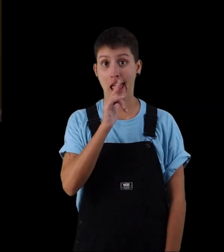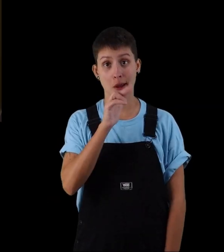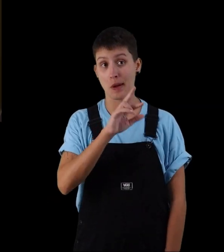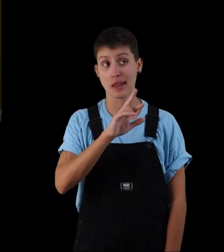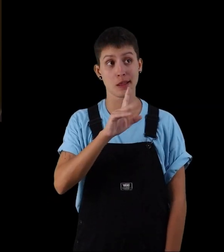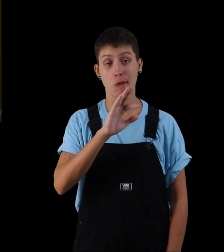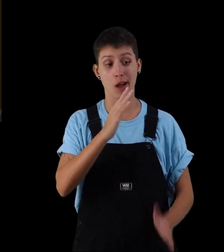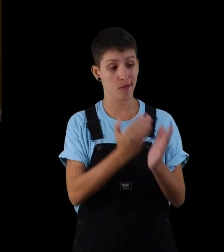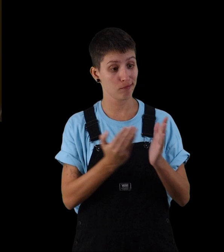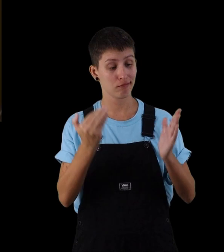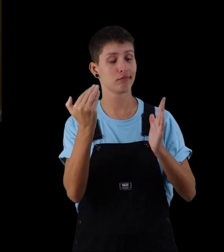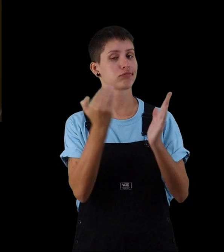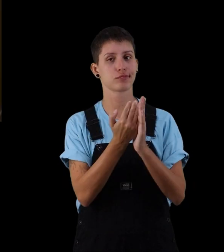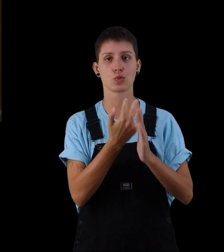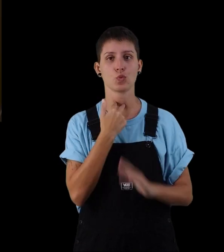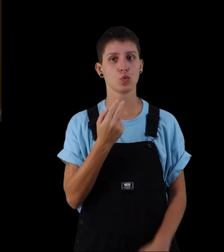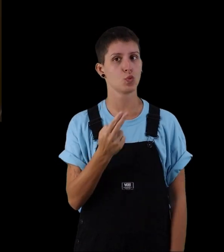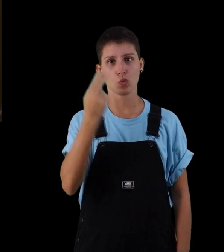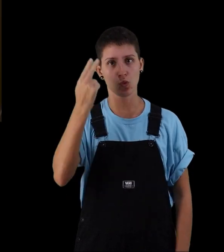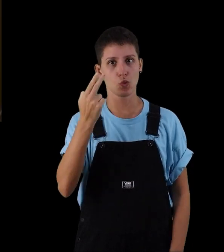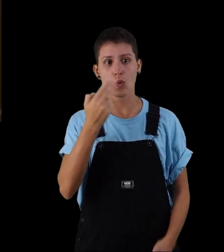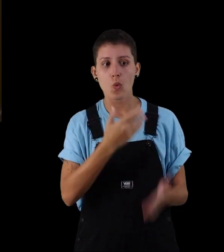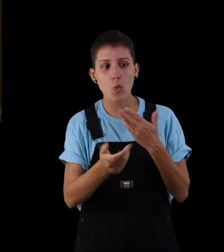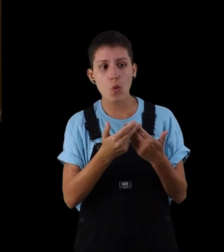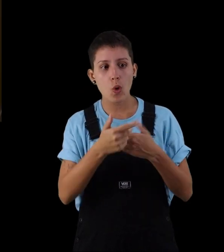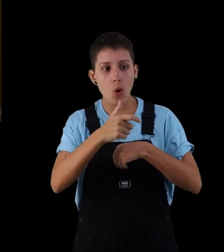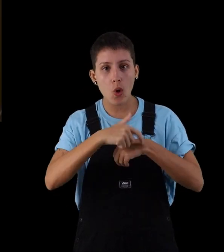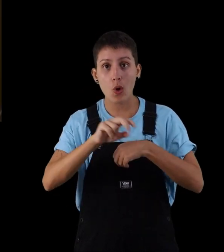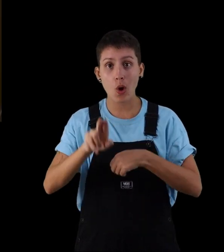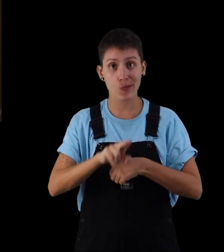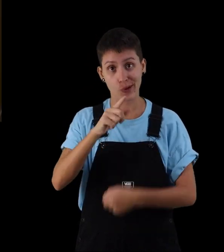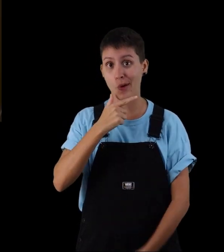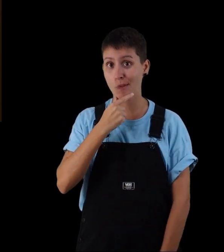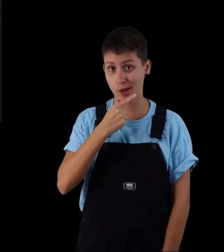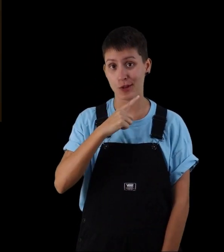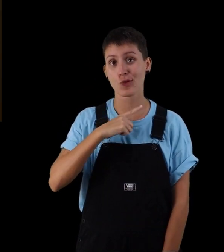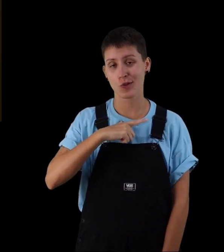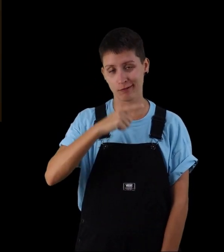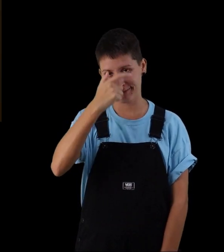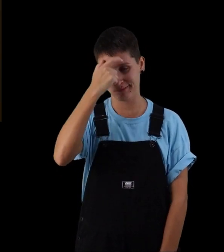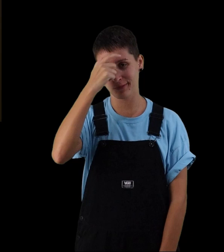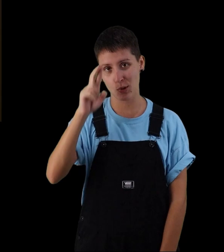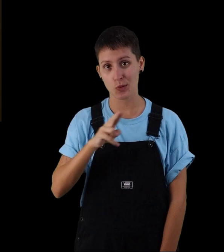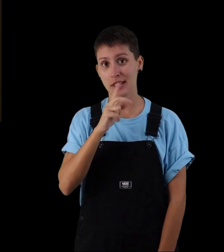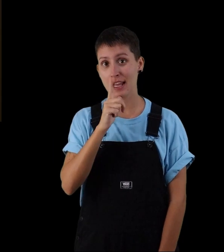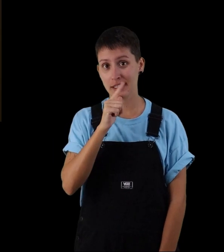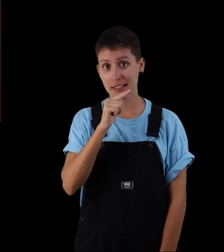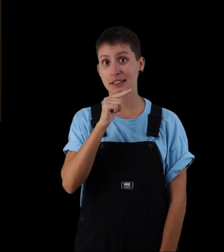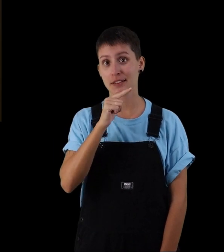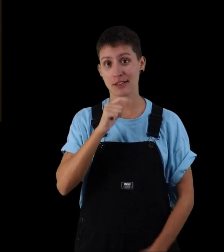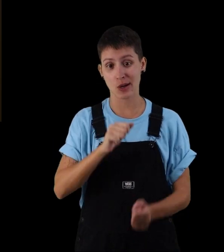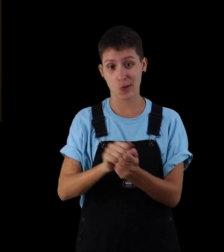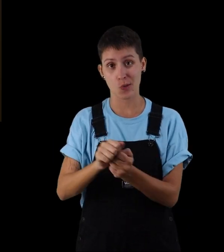A água não era abundante, não se gastava por qualquer motivo. O menino tinha usado água